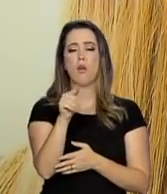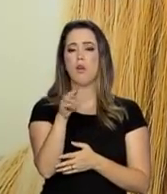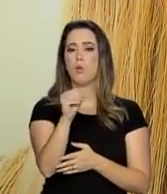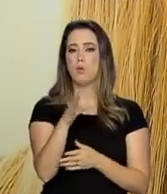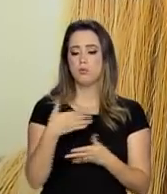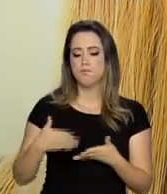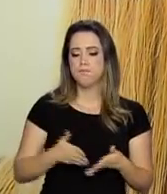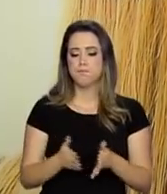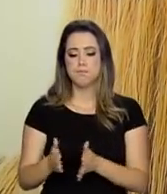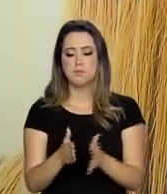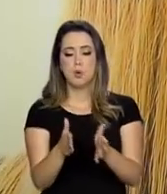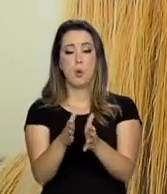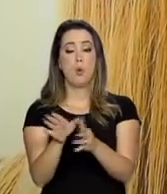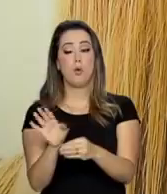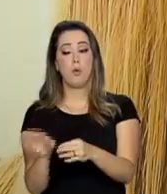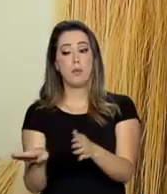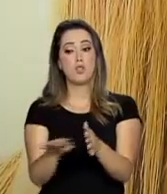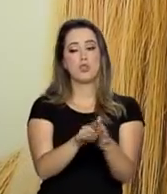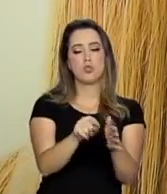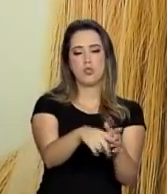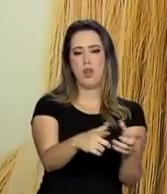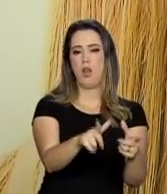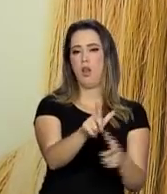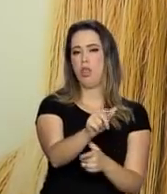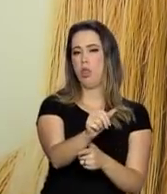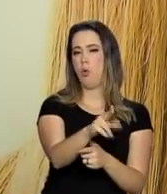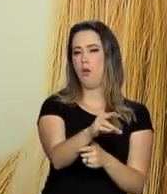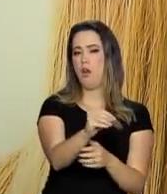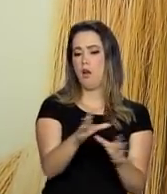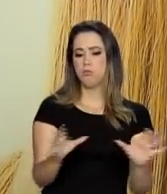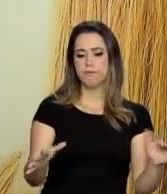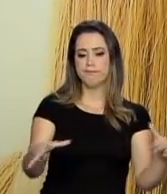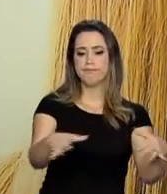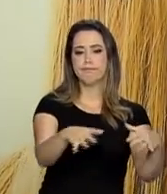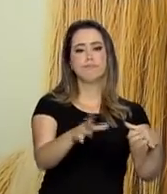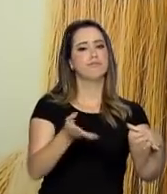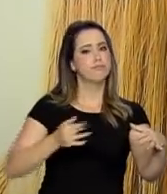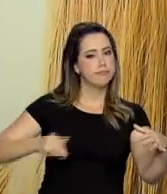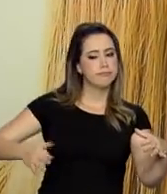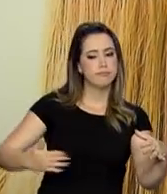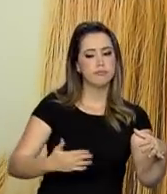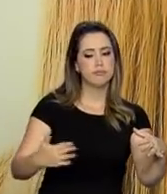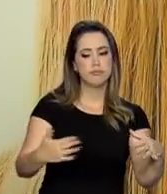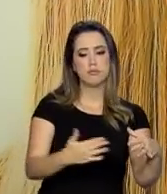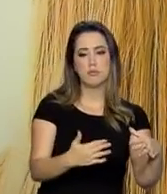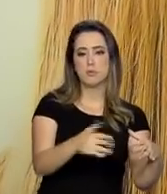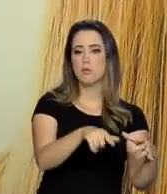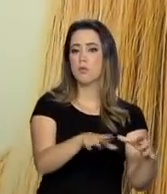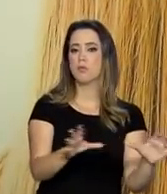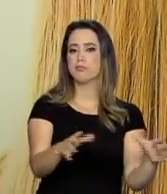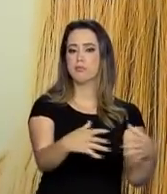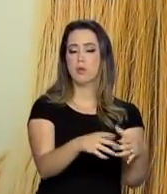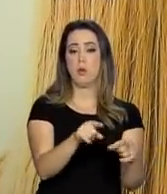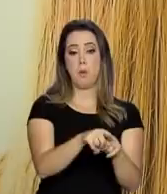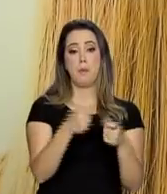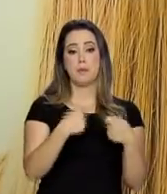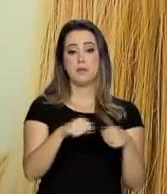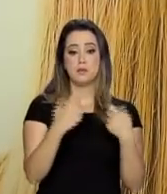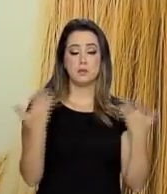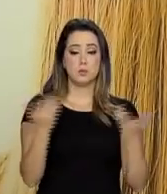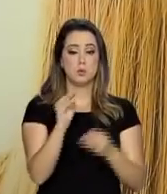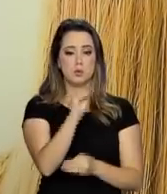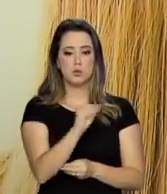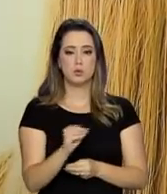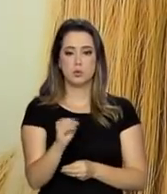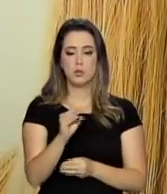principais afluentes do Lago Paranoá. Então a água do Córrego Guará hoje é consumida por meio do Lago Paranoá e nós, então, de